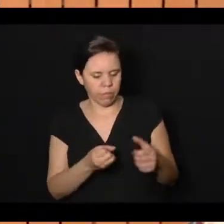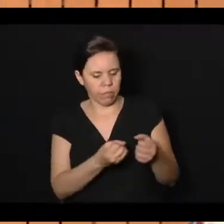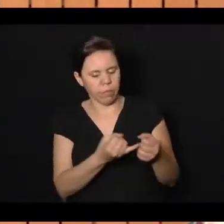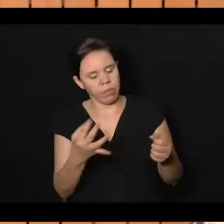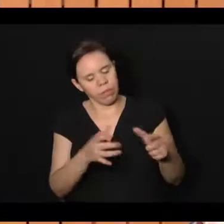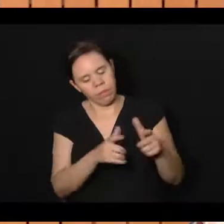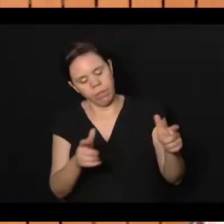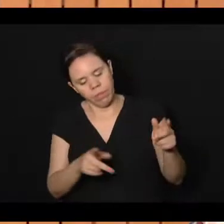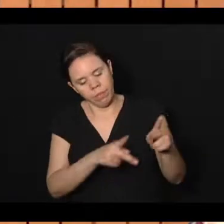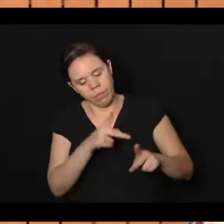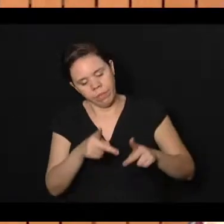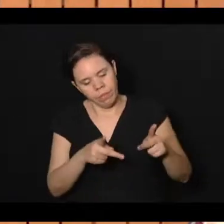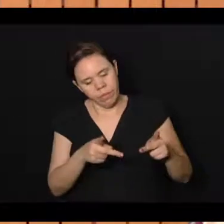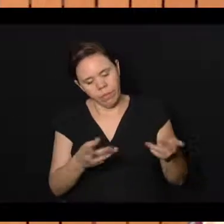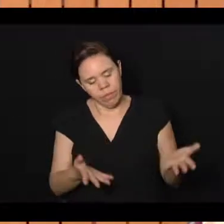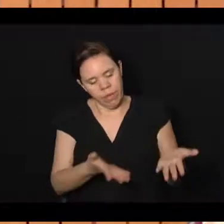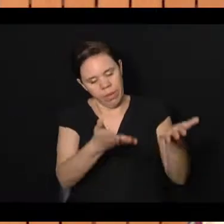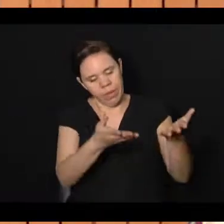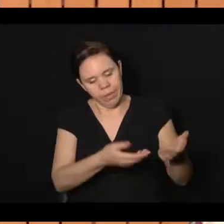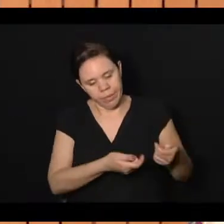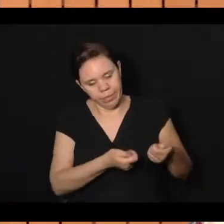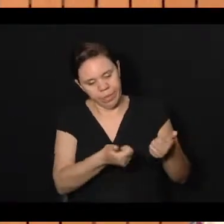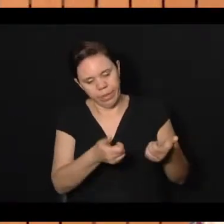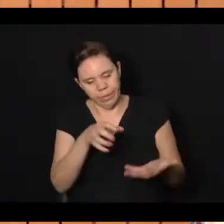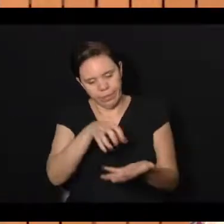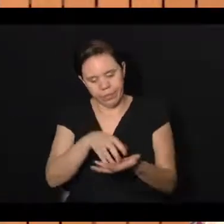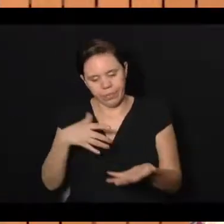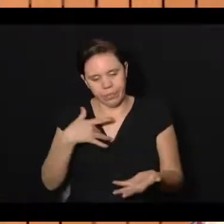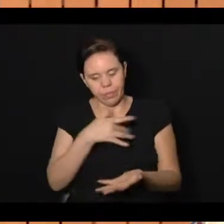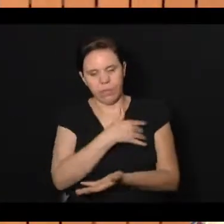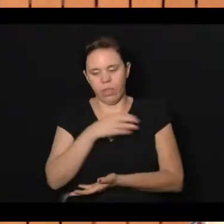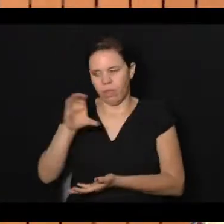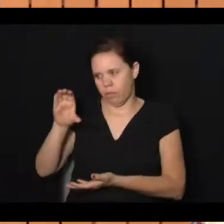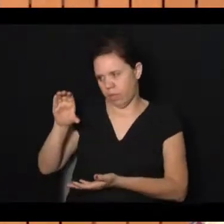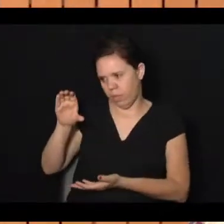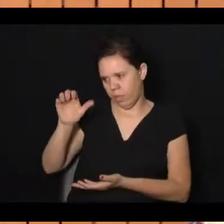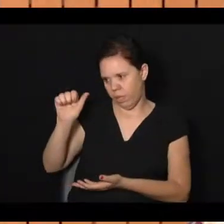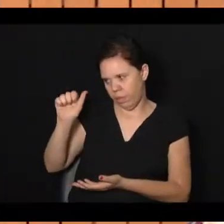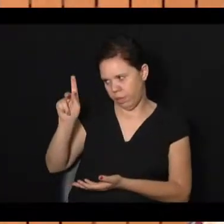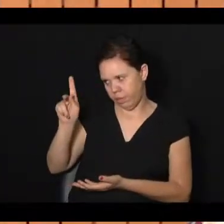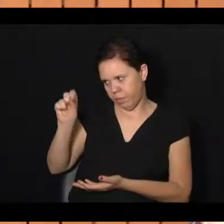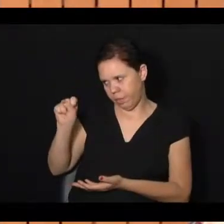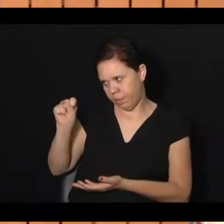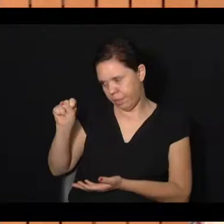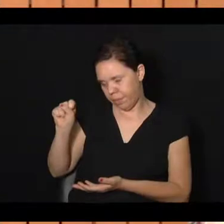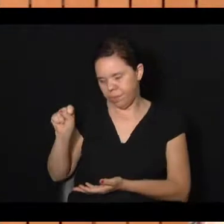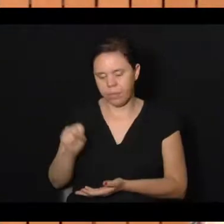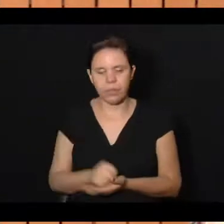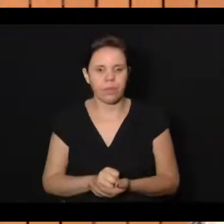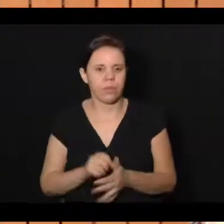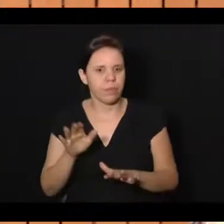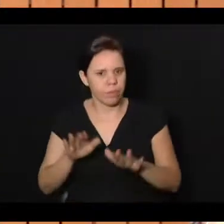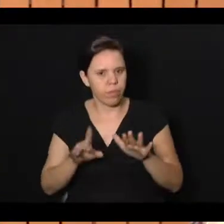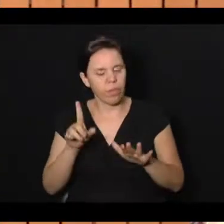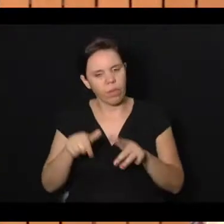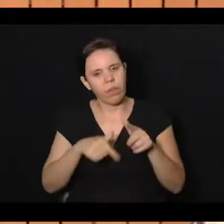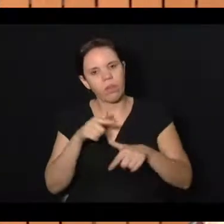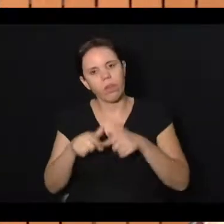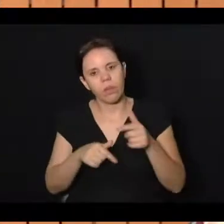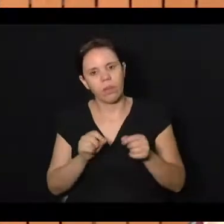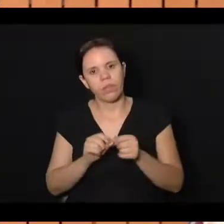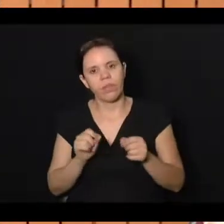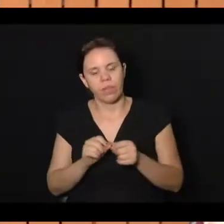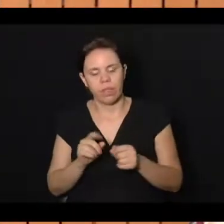que nem por exemplo os centros de saúde os capins né geralmente são serviços de média complexidade que fazem o ss bull e o